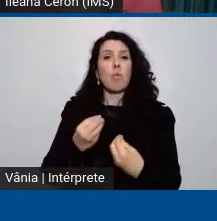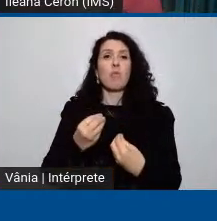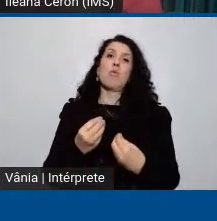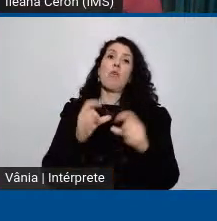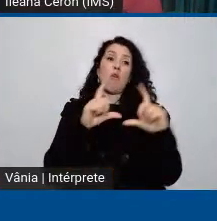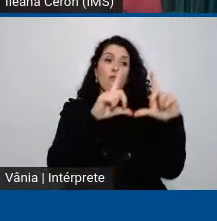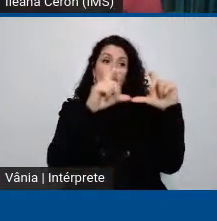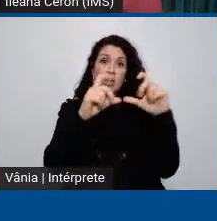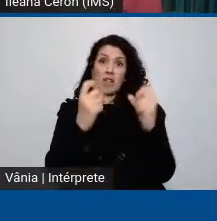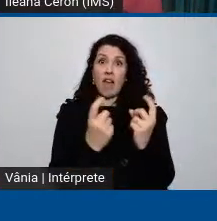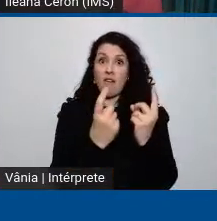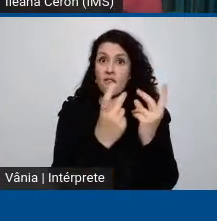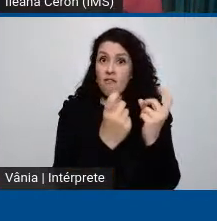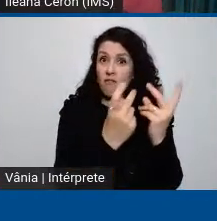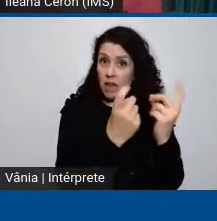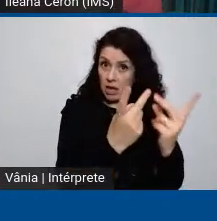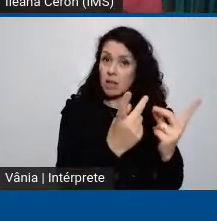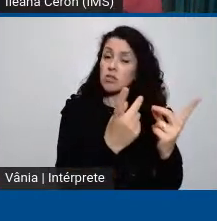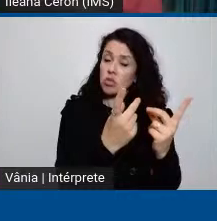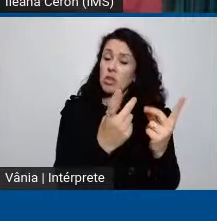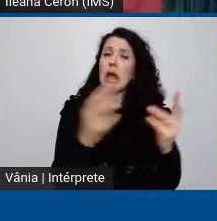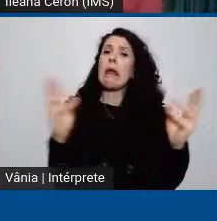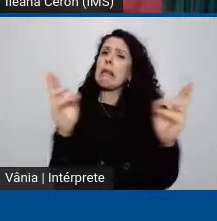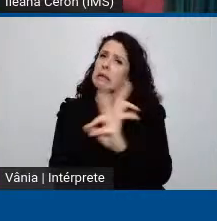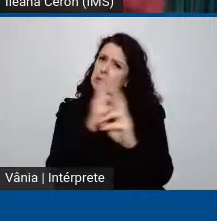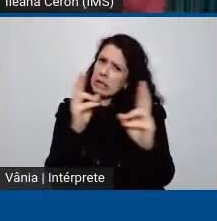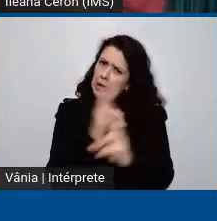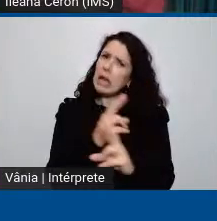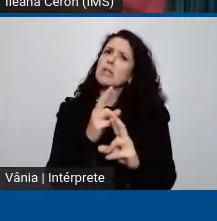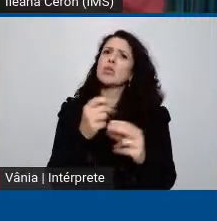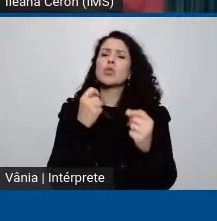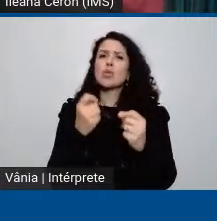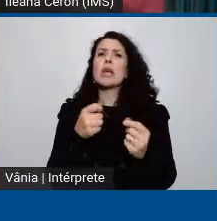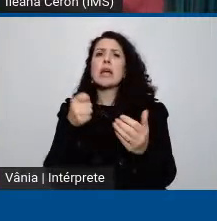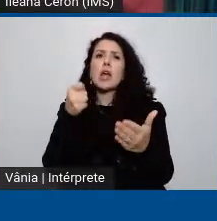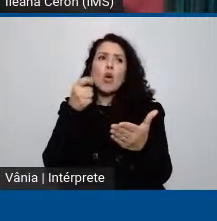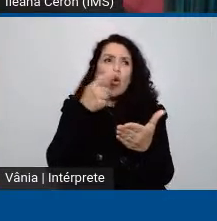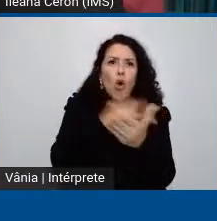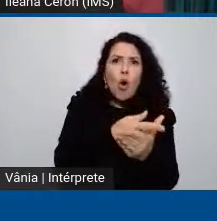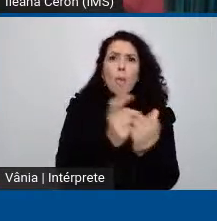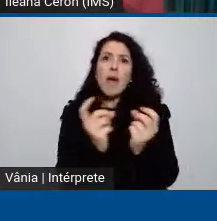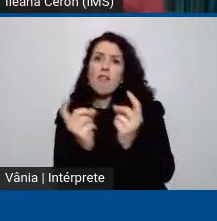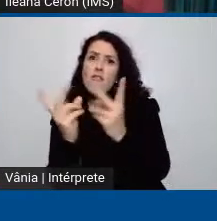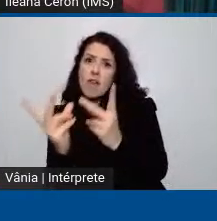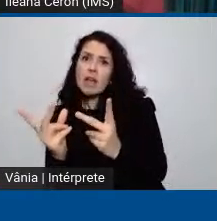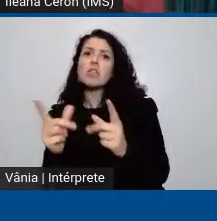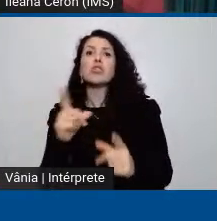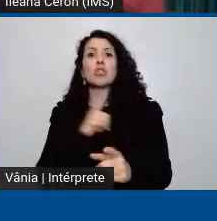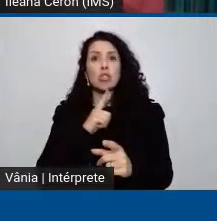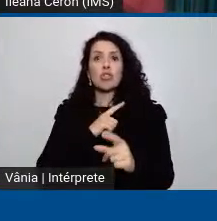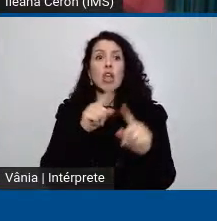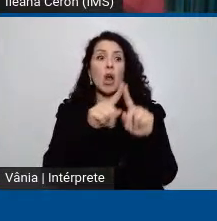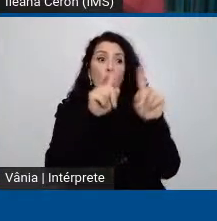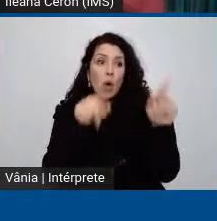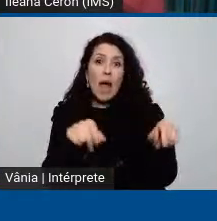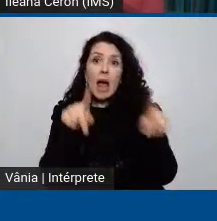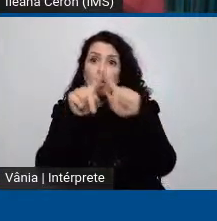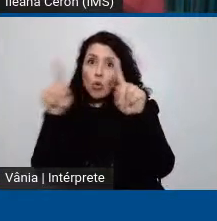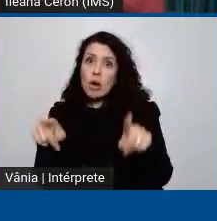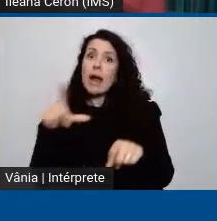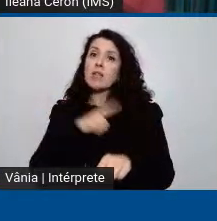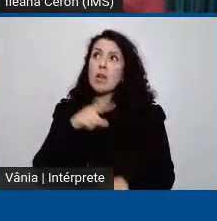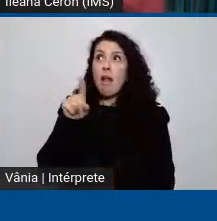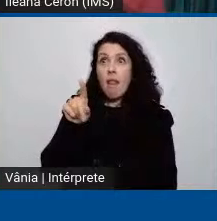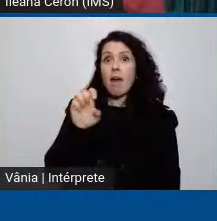de fotografia, né, nas relações também, as compras que ele fazia nos estabelecimentos existentes lá, nos